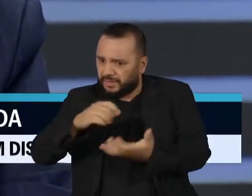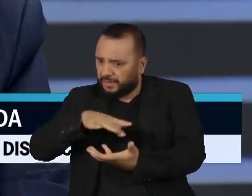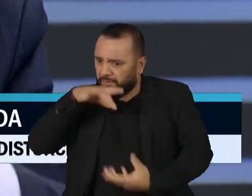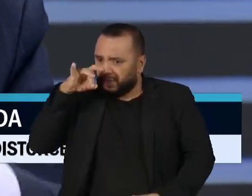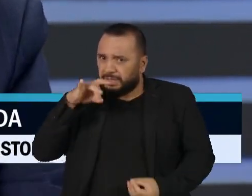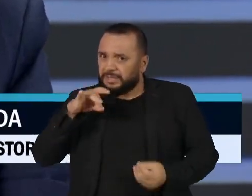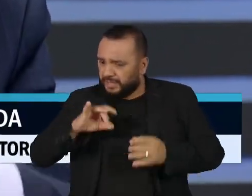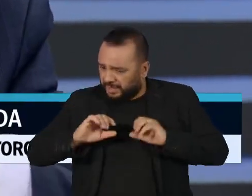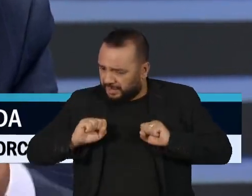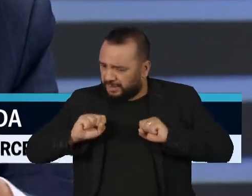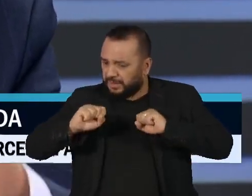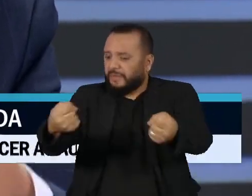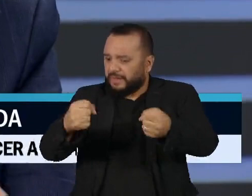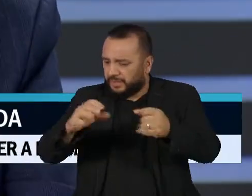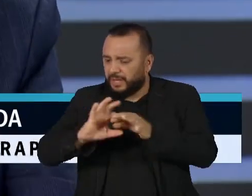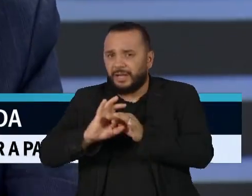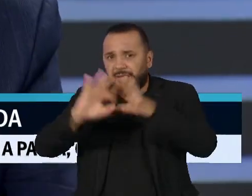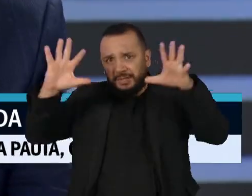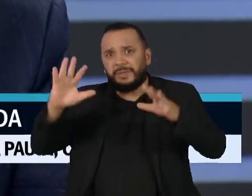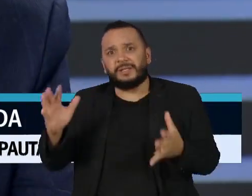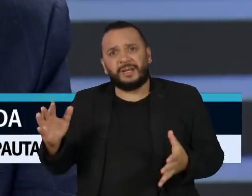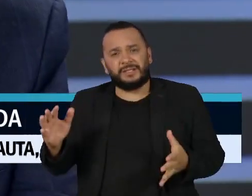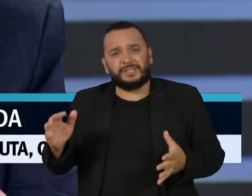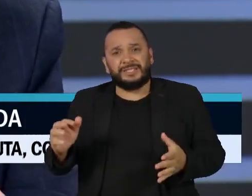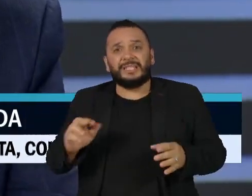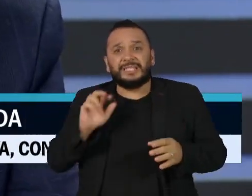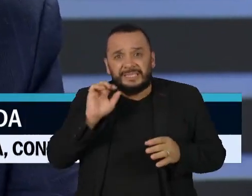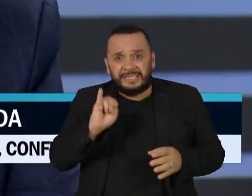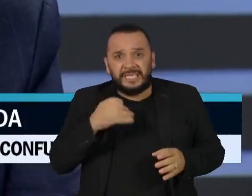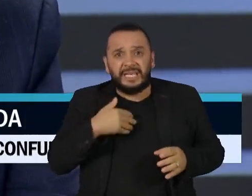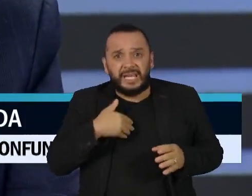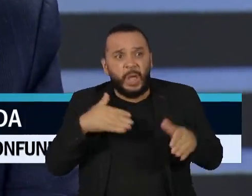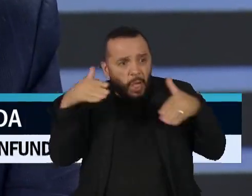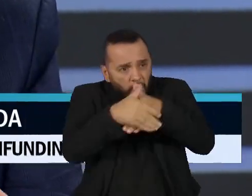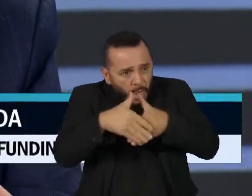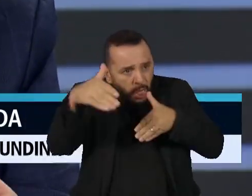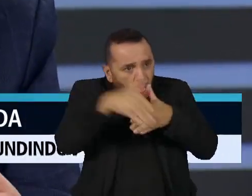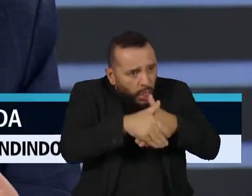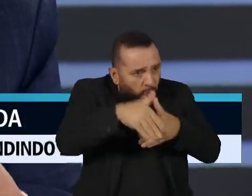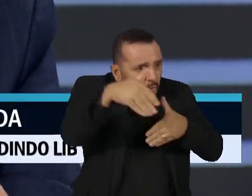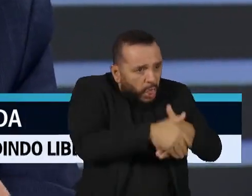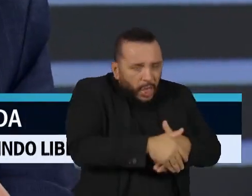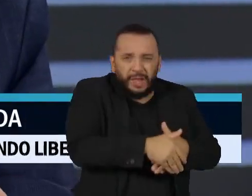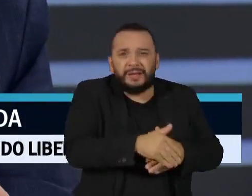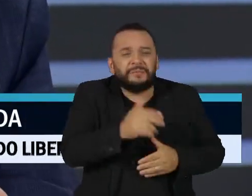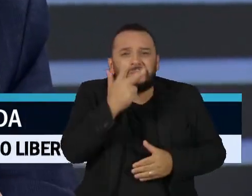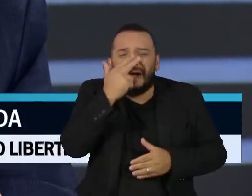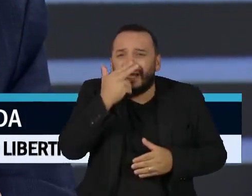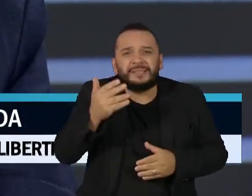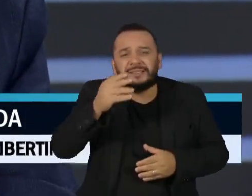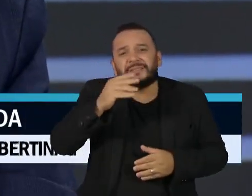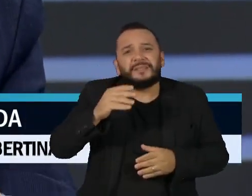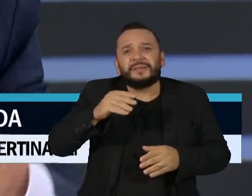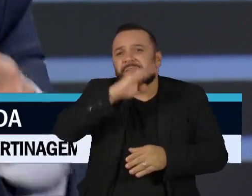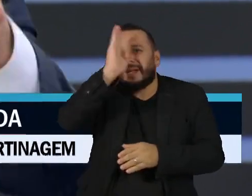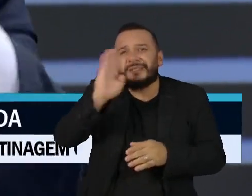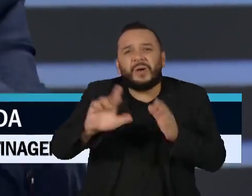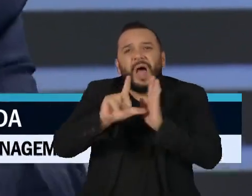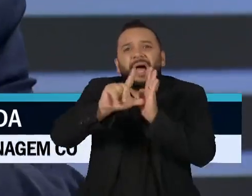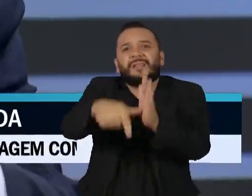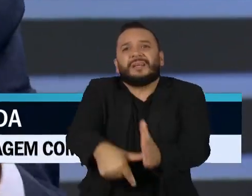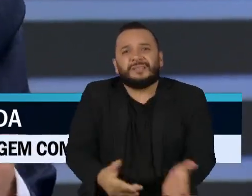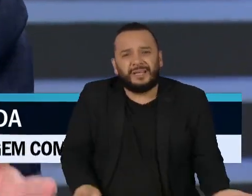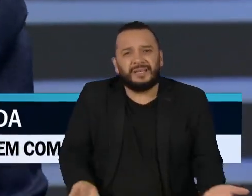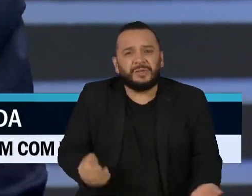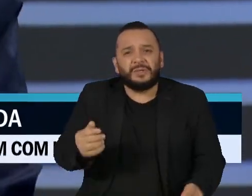Democrático de Direito, ou o país vai caminhar justamente para essa visão mais troglodita, mais atrasada possível de cultura. Isso